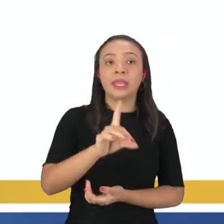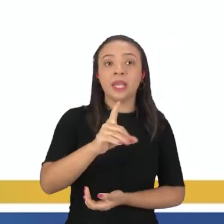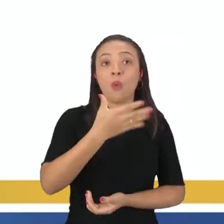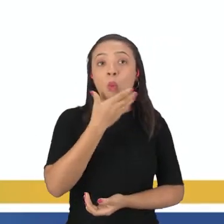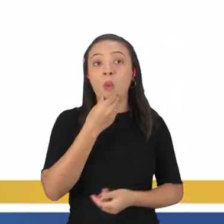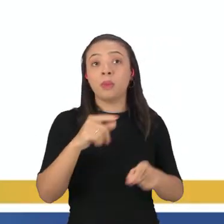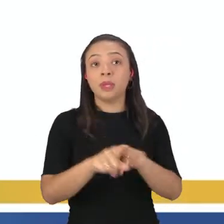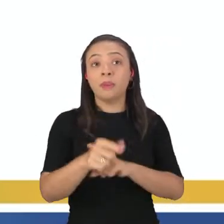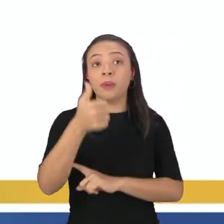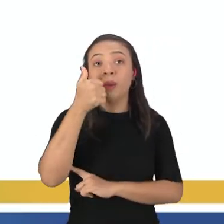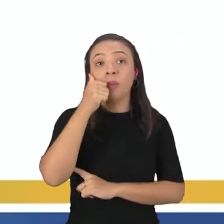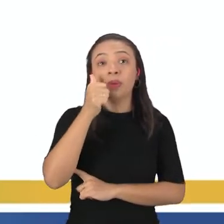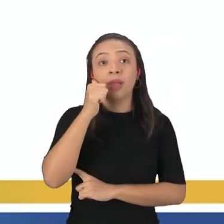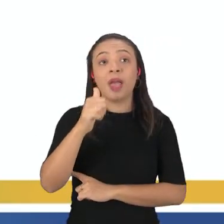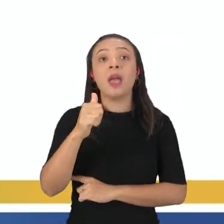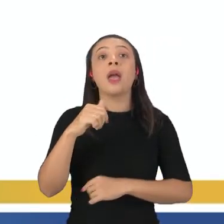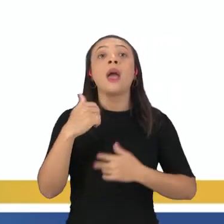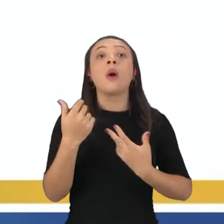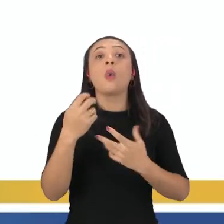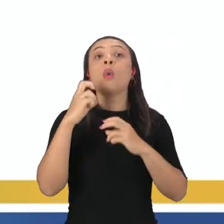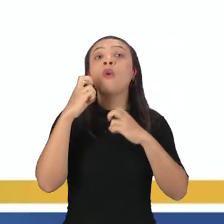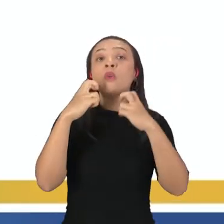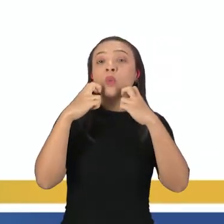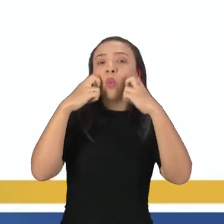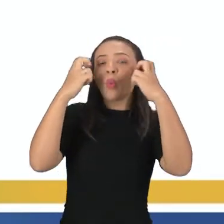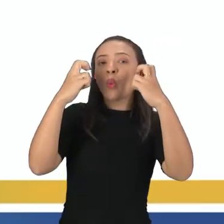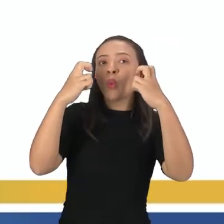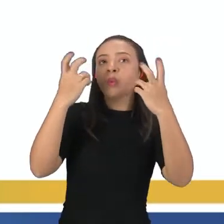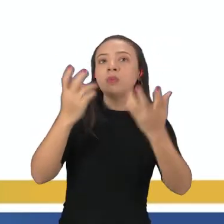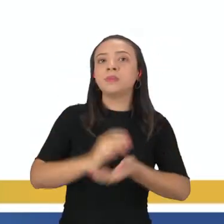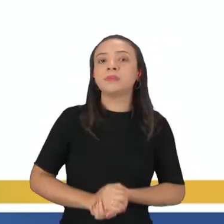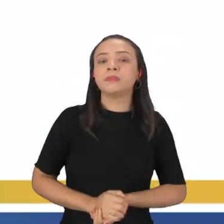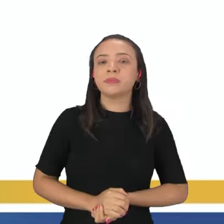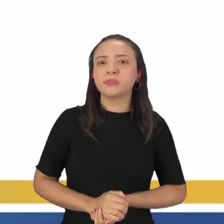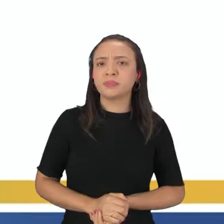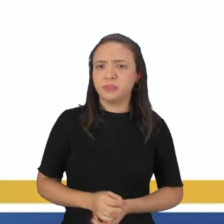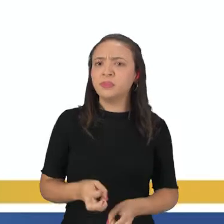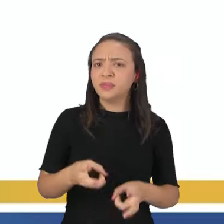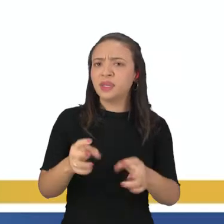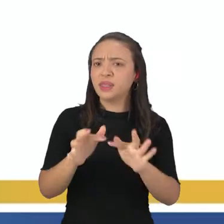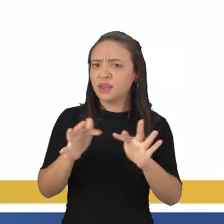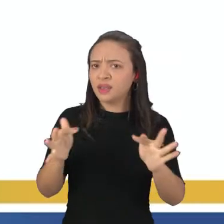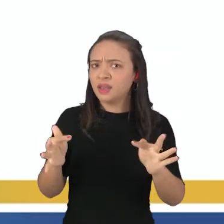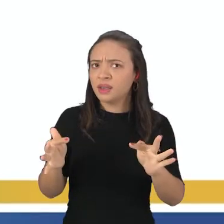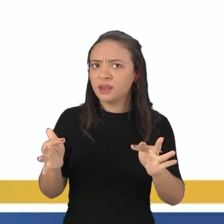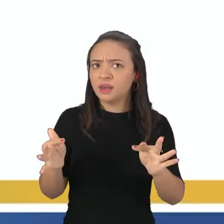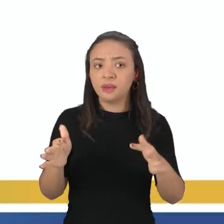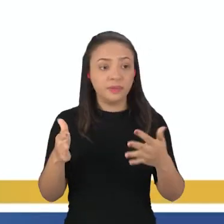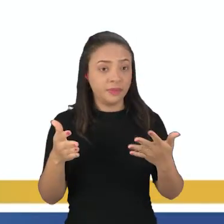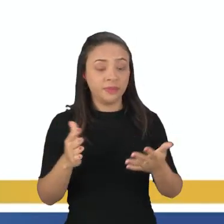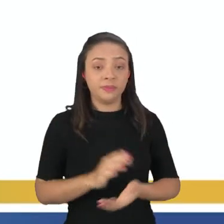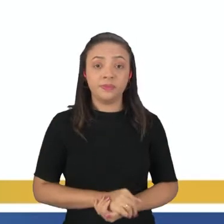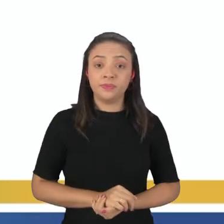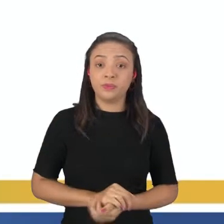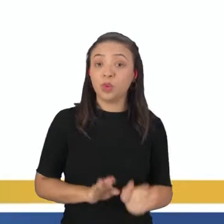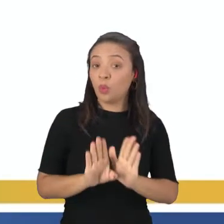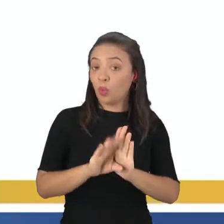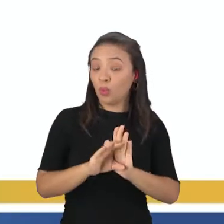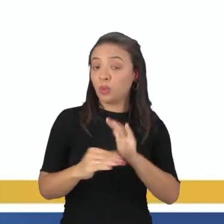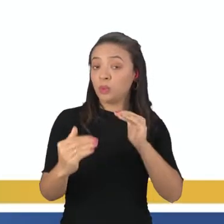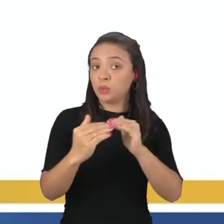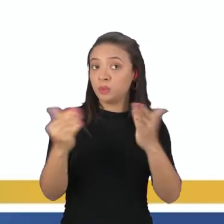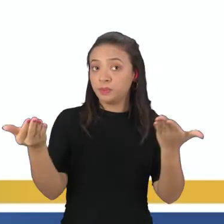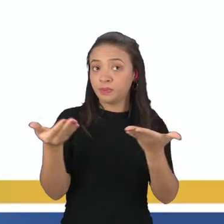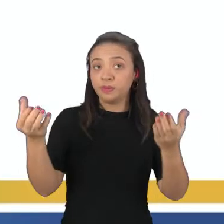mulher ficaram constrangidos. Perceberam como é simples? Vamos ao conceito de